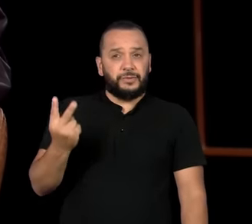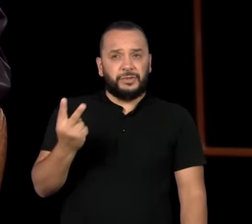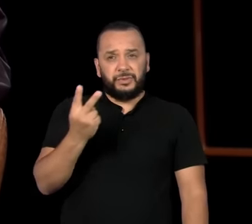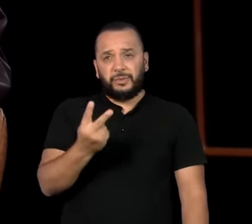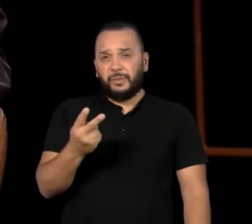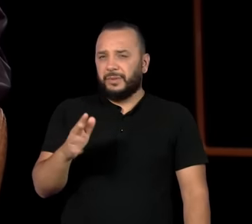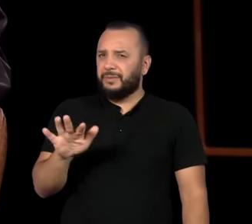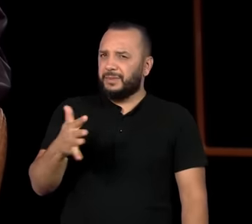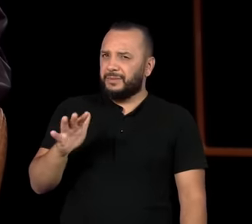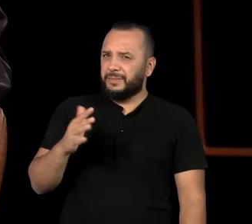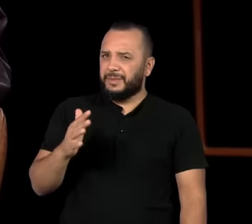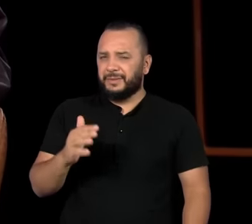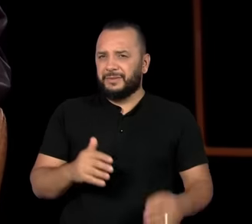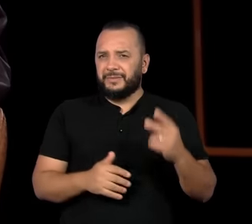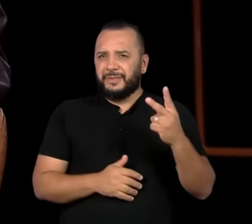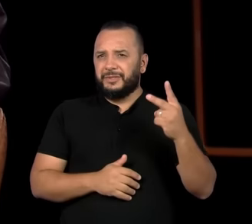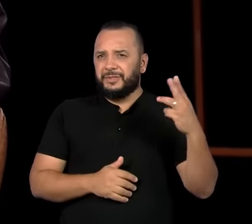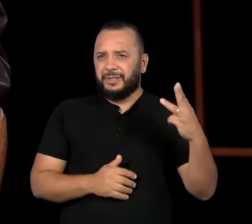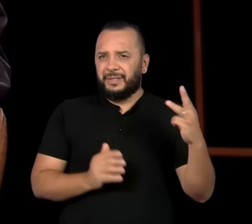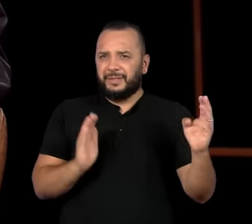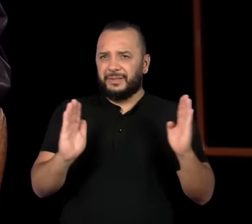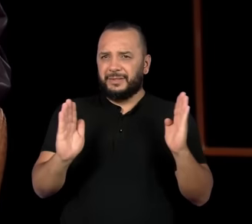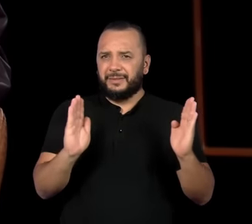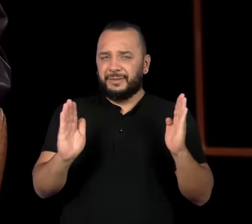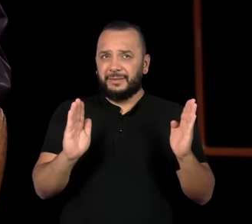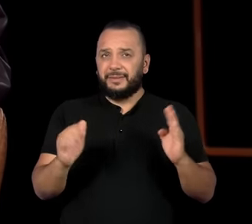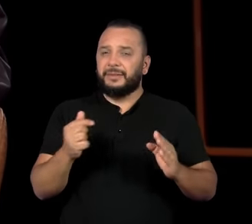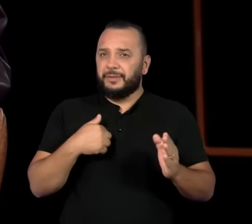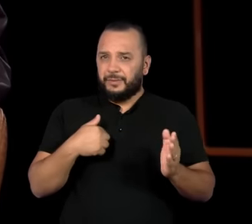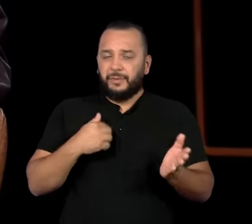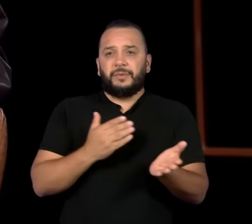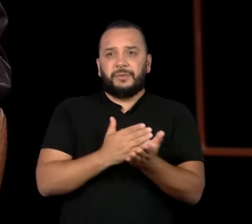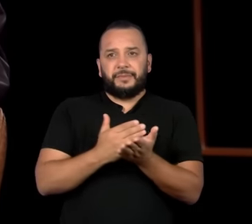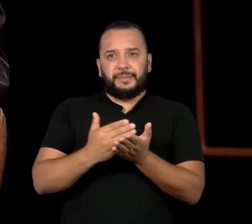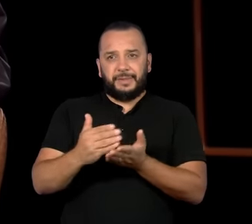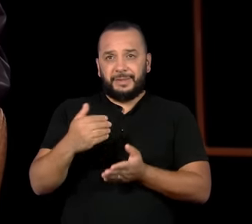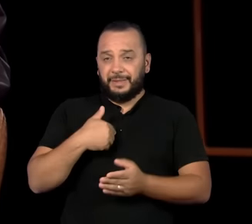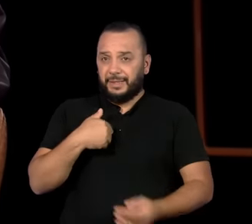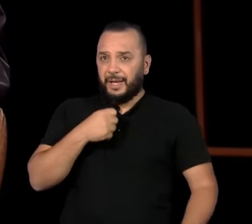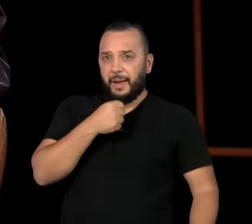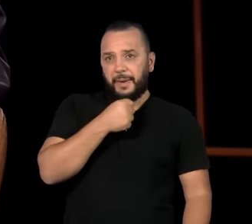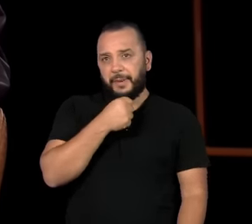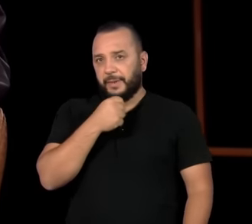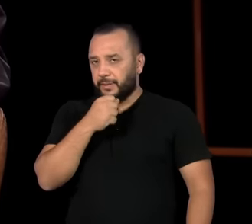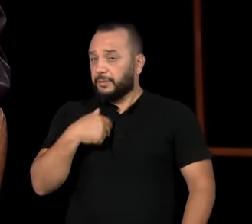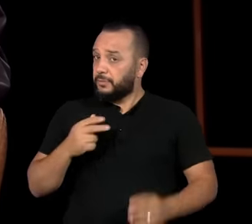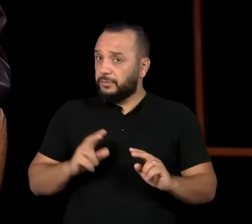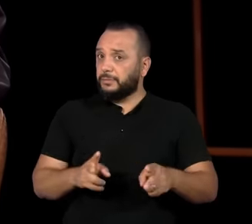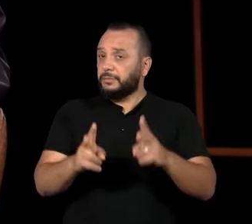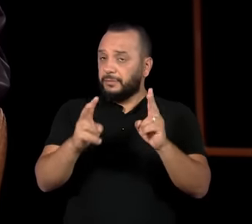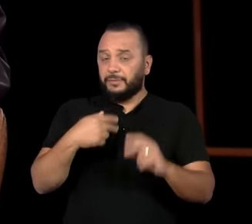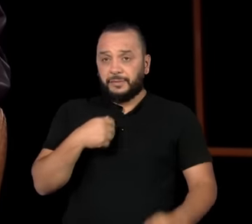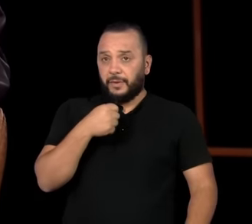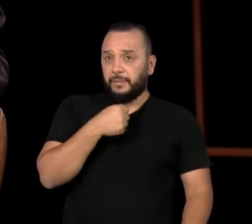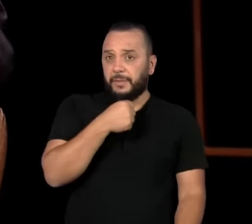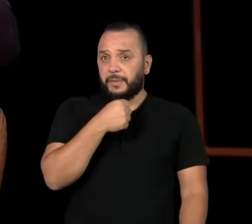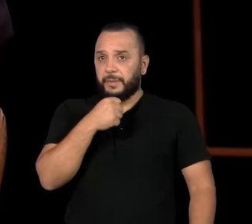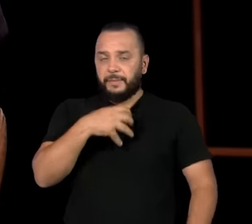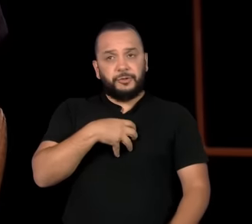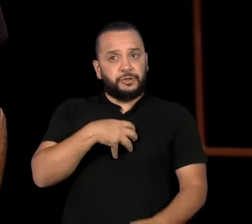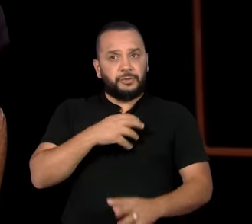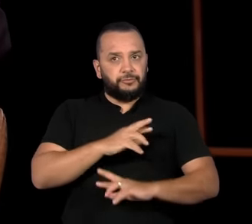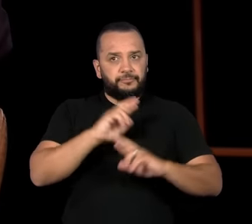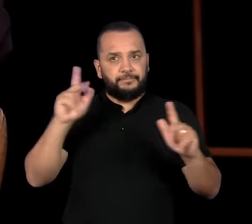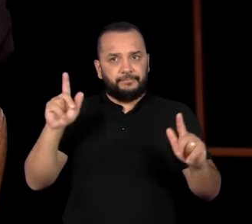anos para 23, eu comecei a cantar, continuei cantando, mas de uma outra maneira, já não